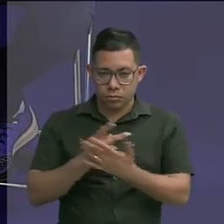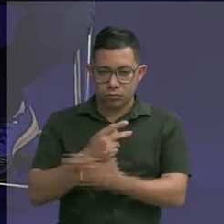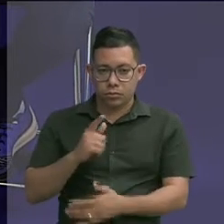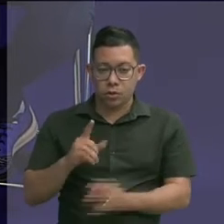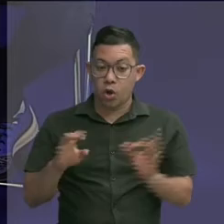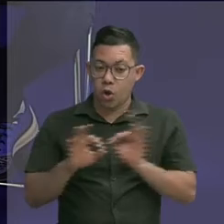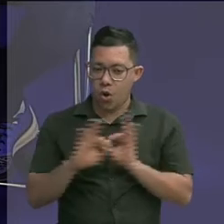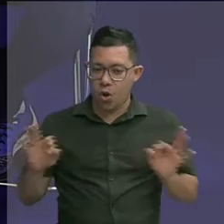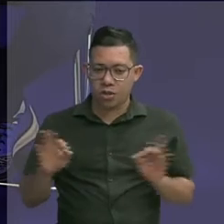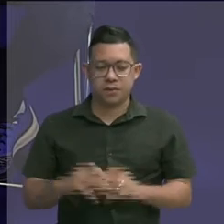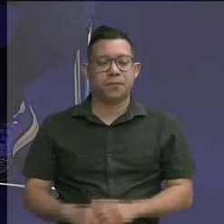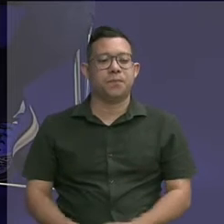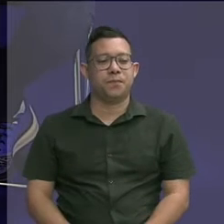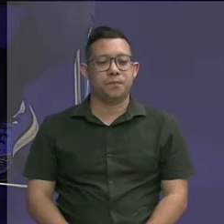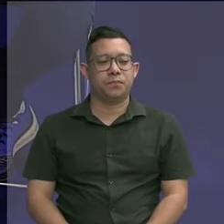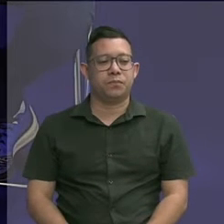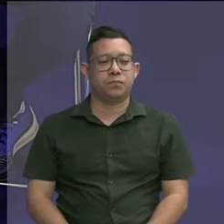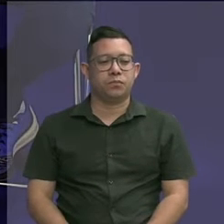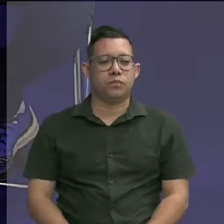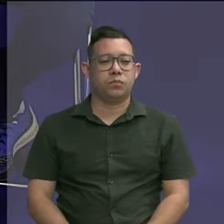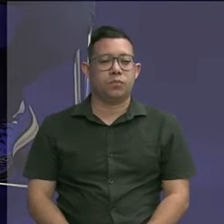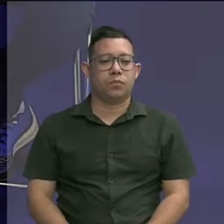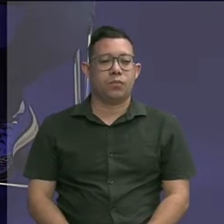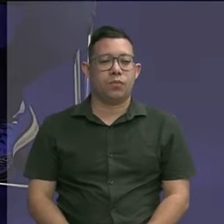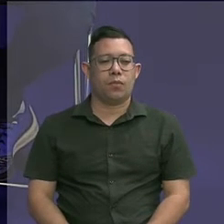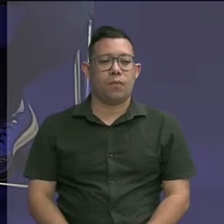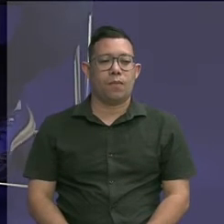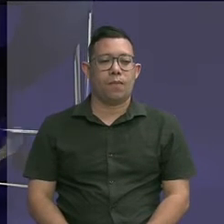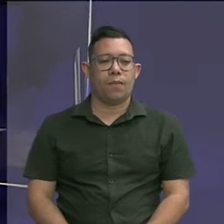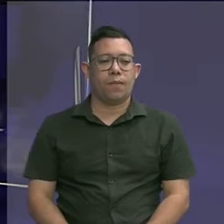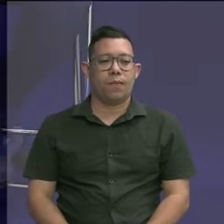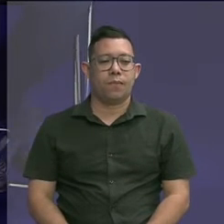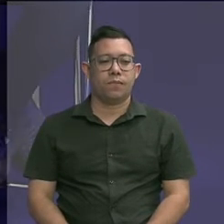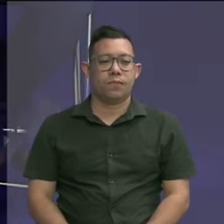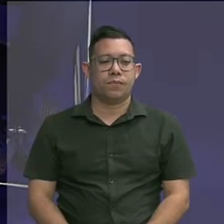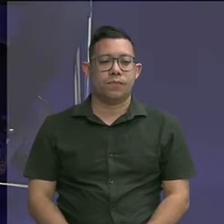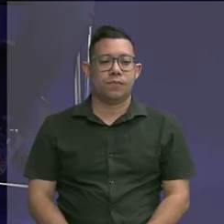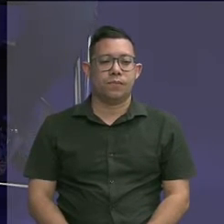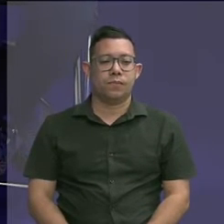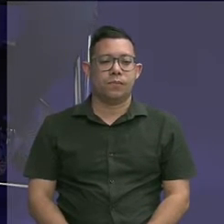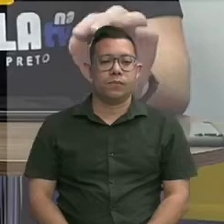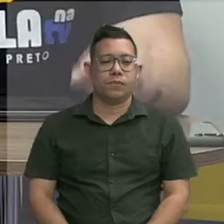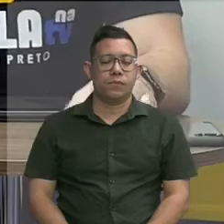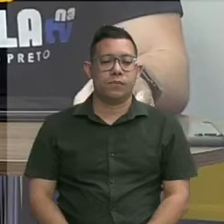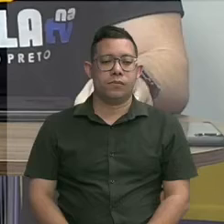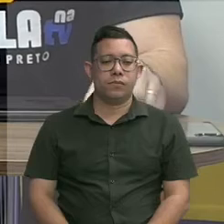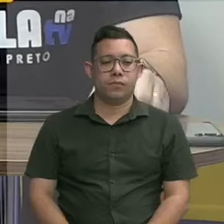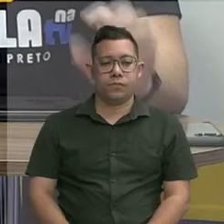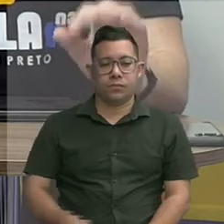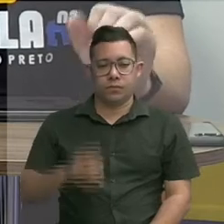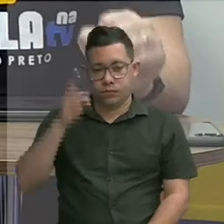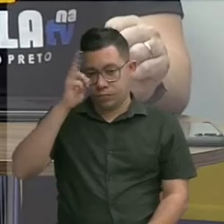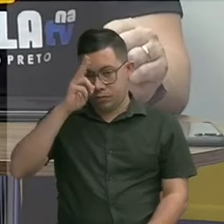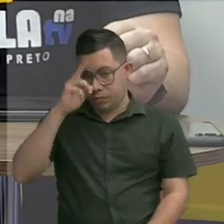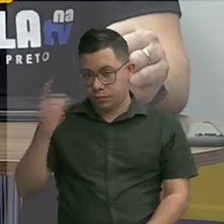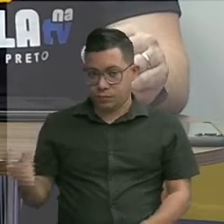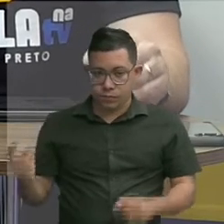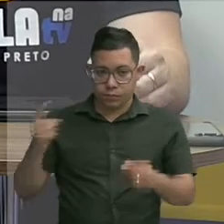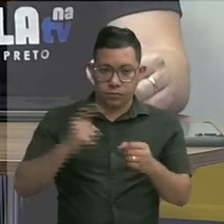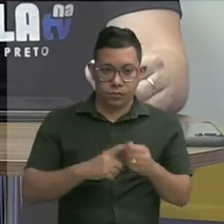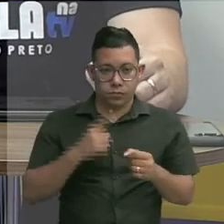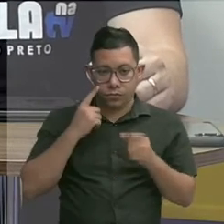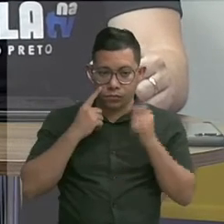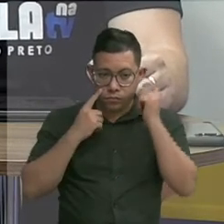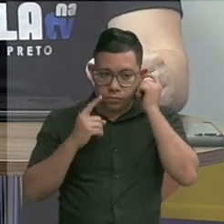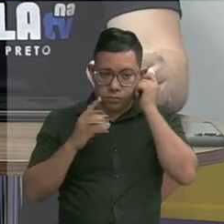é isso aí Vamos lá gente ó agora vamos voltar a situação problema da piscina da Cláudia para a gente entender mais